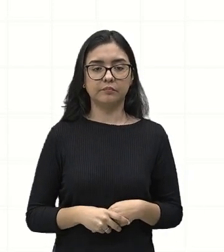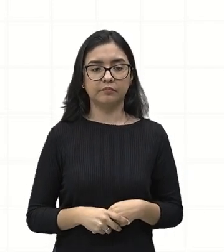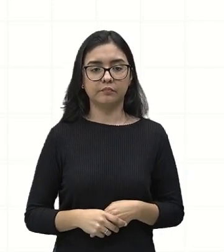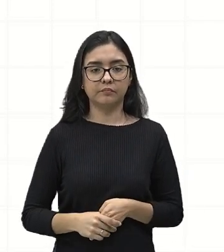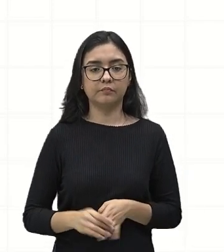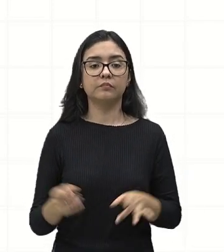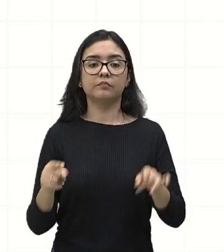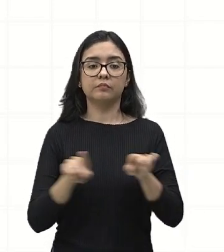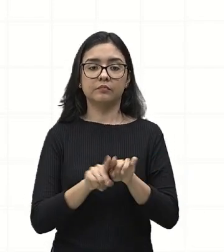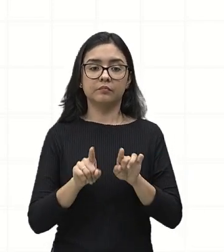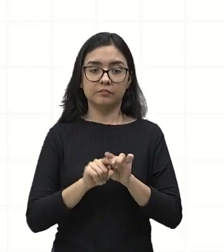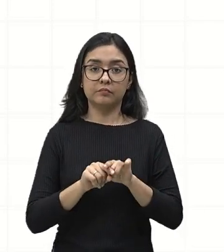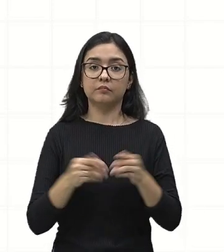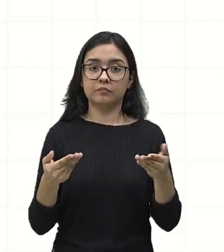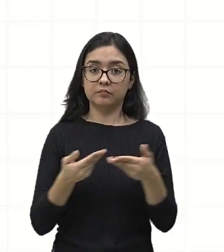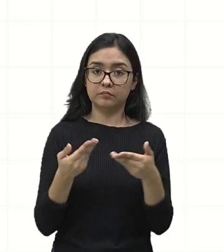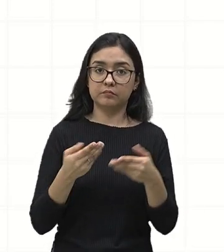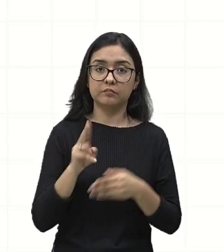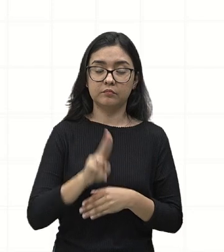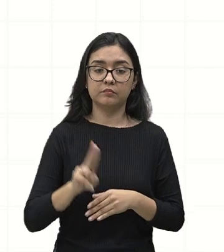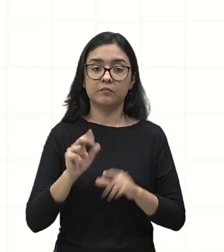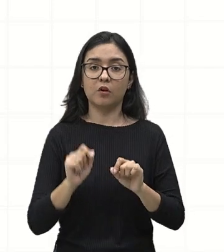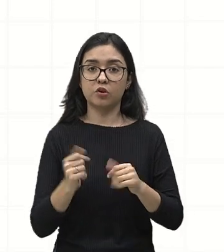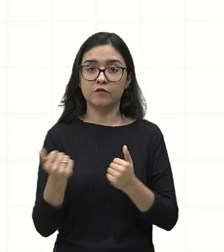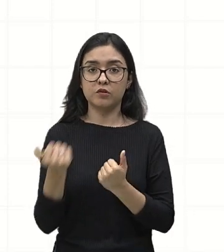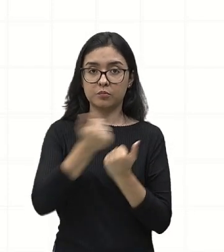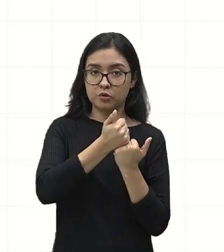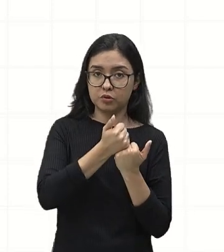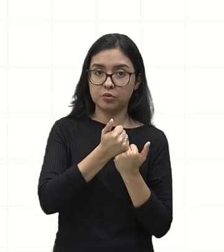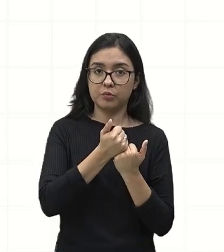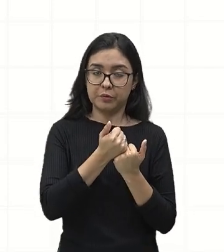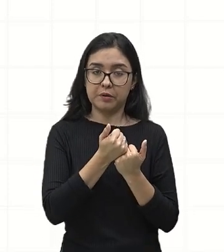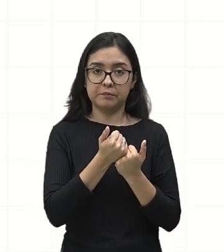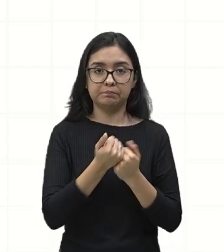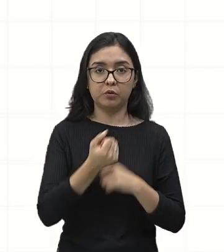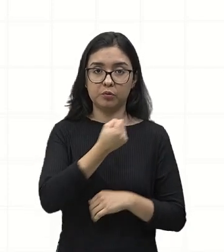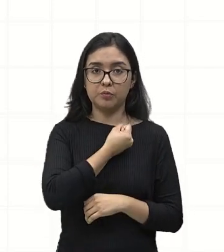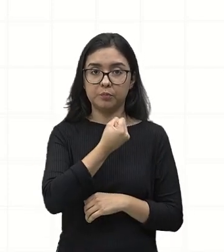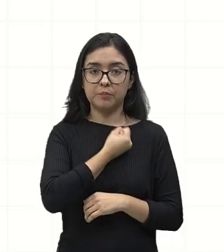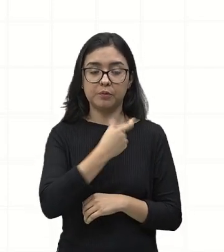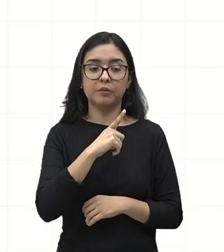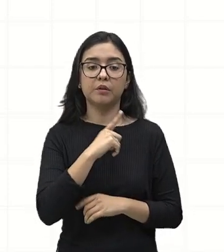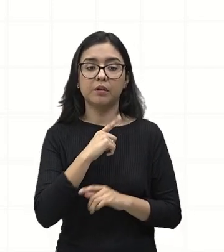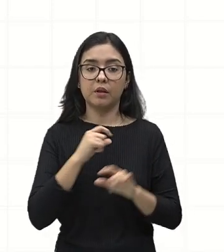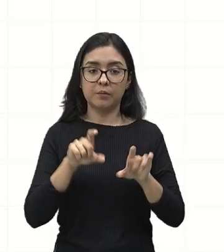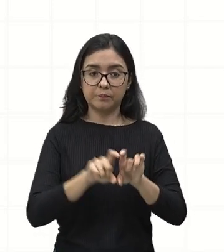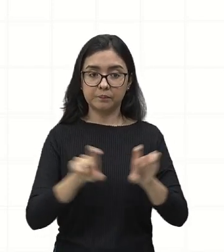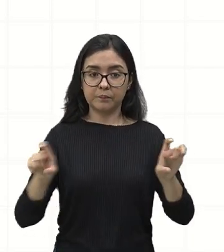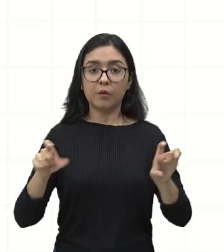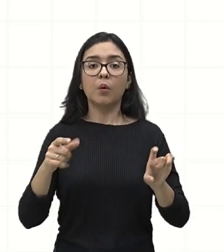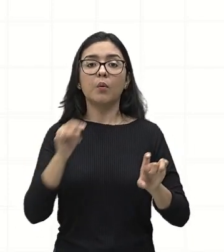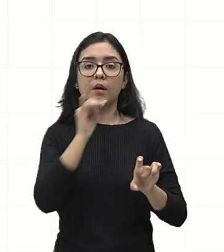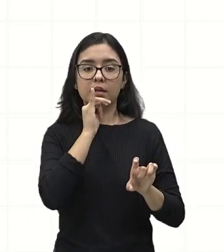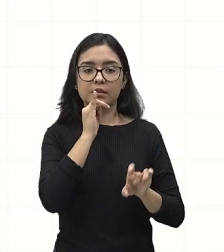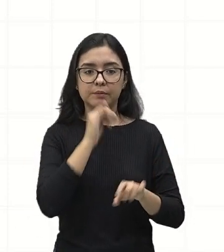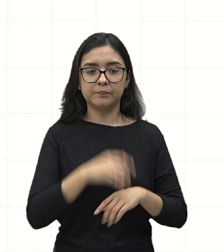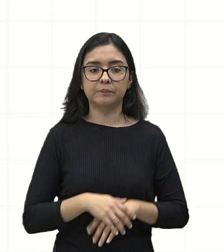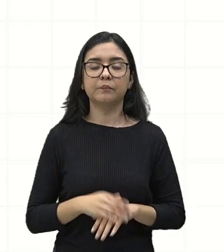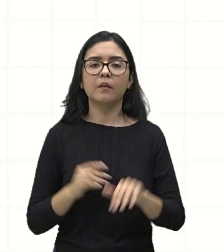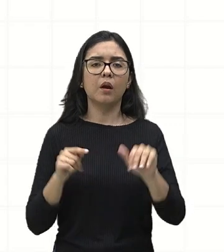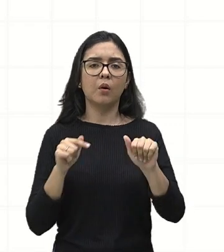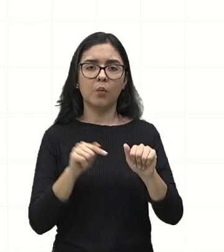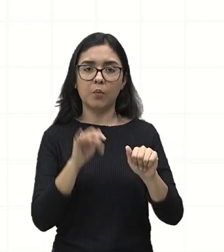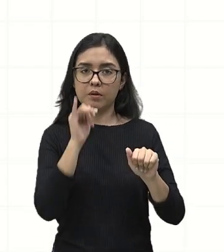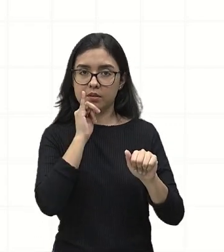nos nossos números, tá? Então, substituindo aqui pelos números, nós temos os nossos exemplos. O exemplo